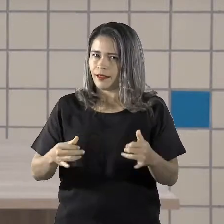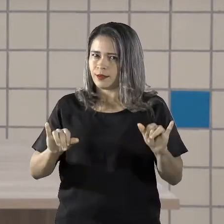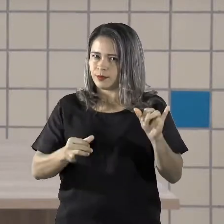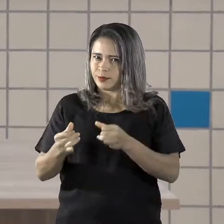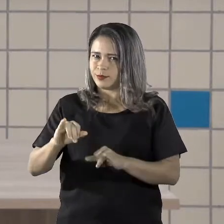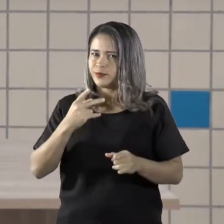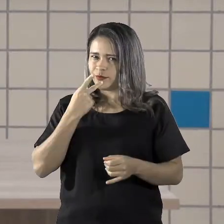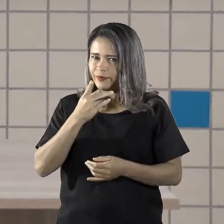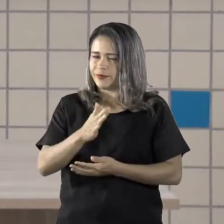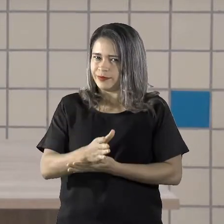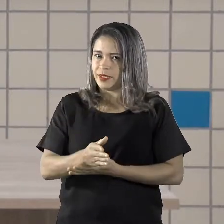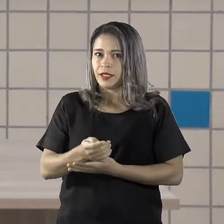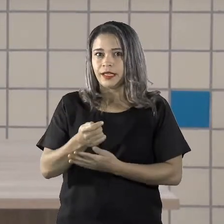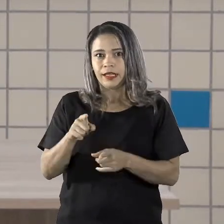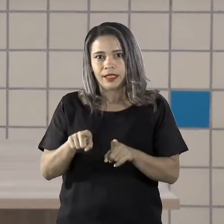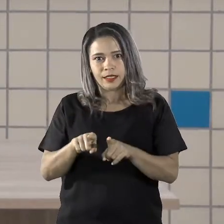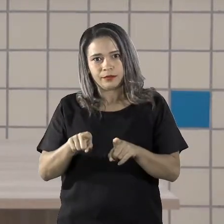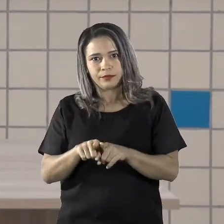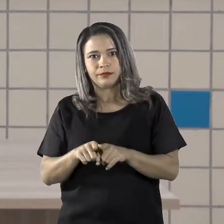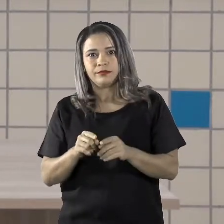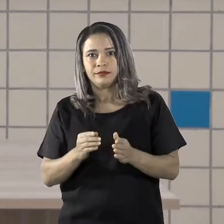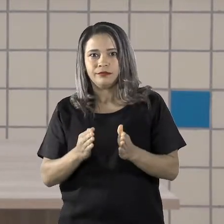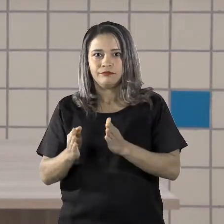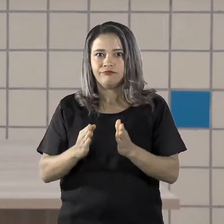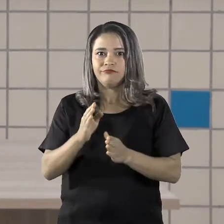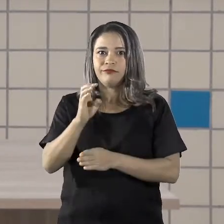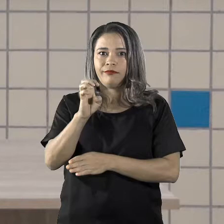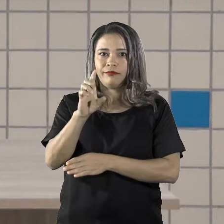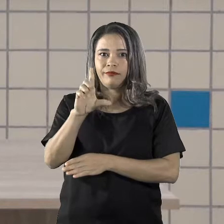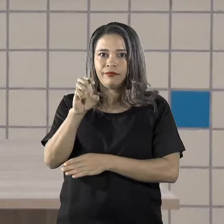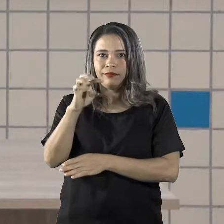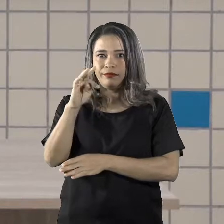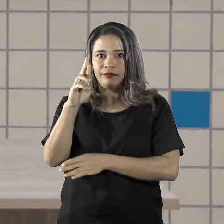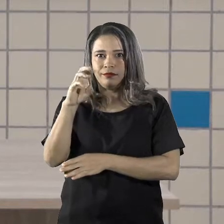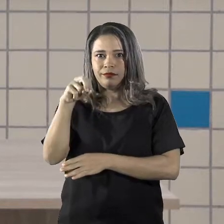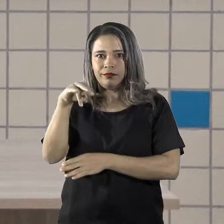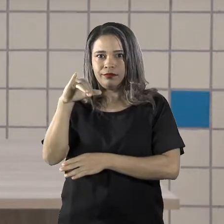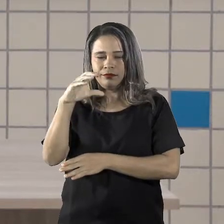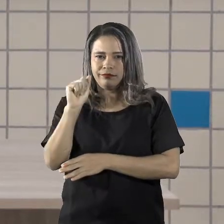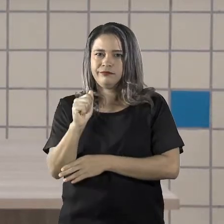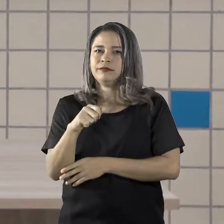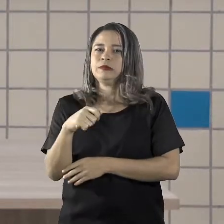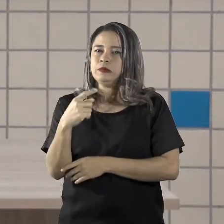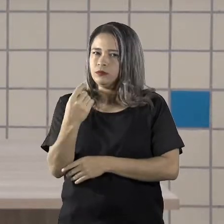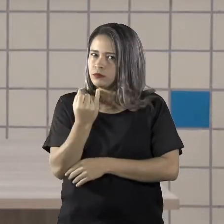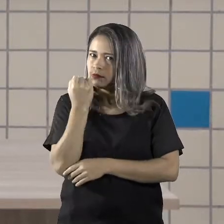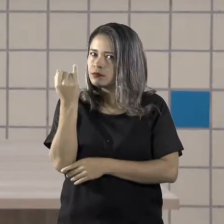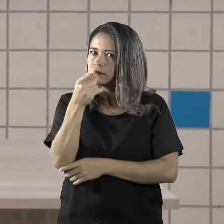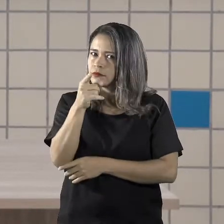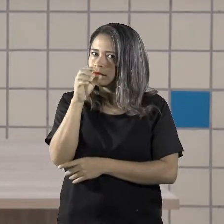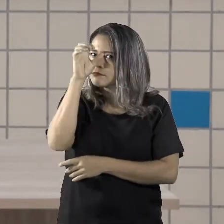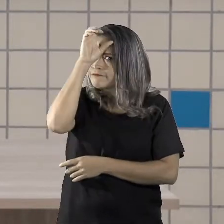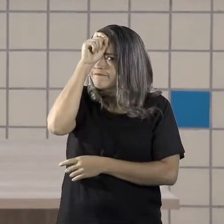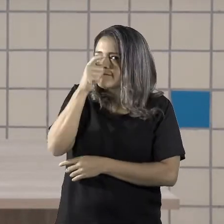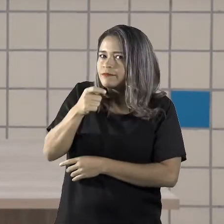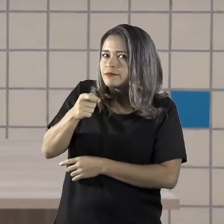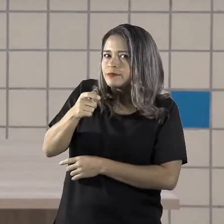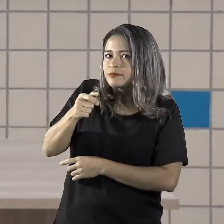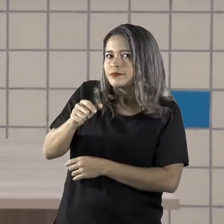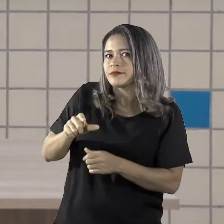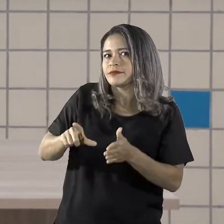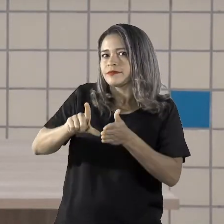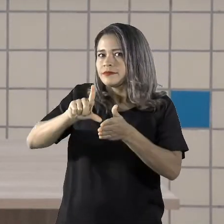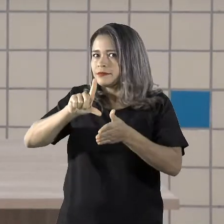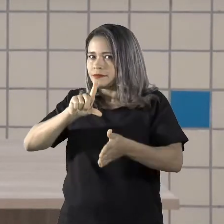vocês, e um pouquinho sobre a distribuição eletrônica, tá? Que é necessário que vocês saibam pelo menos um pouco sobre o